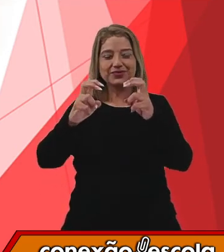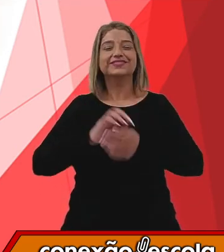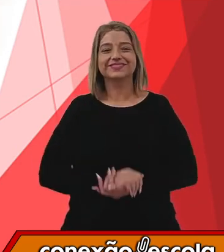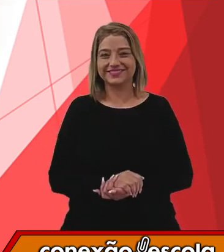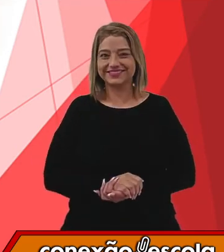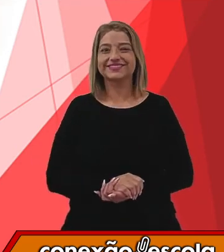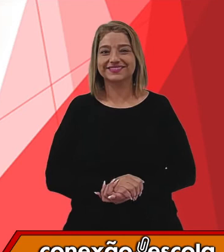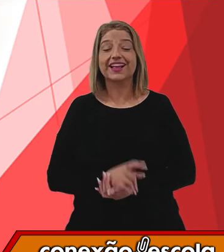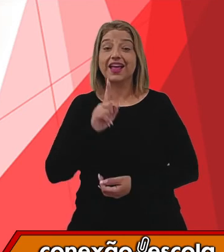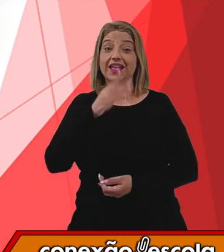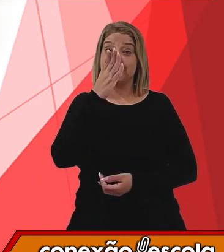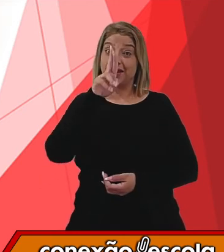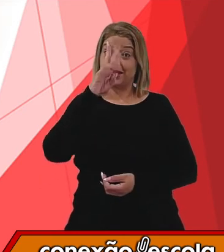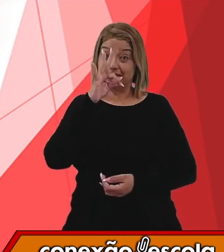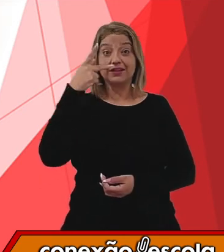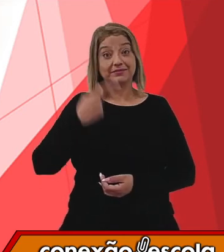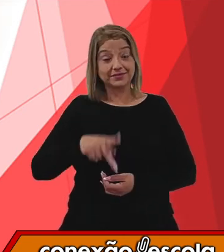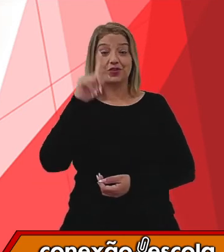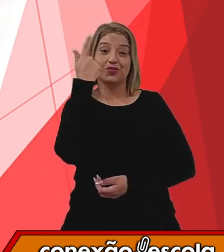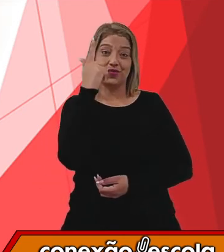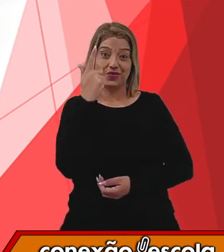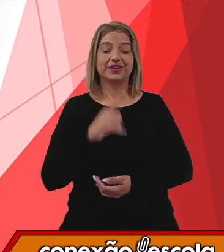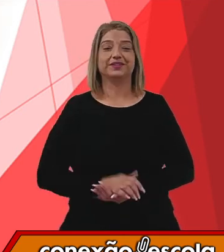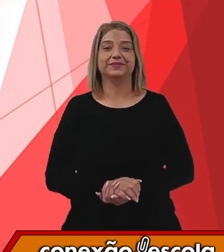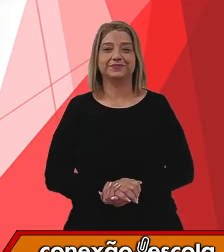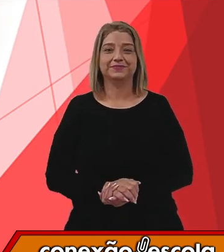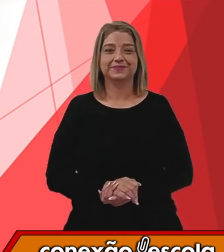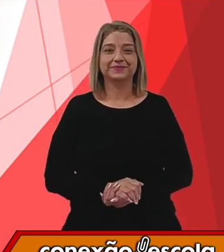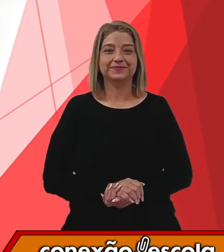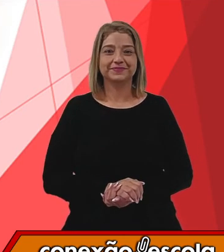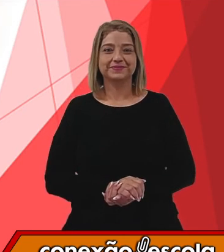Sim, este é o BRT da nossa cidade.